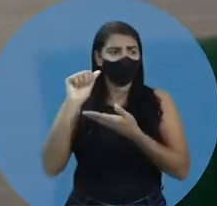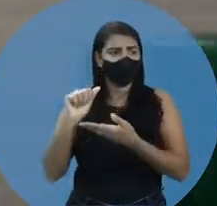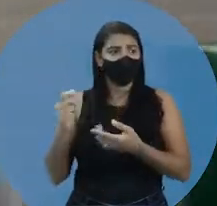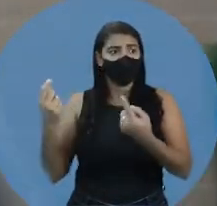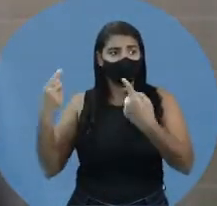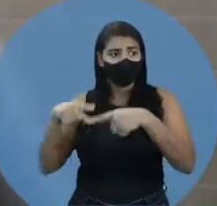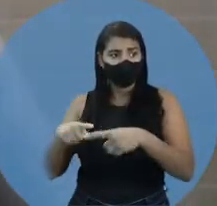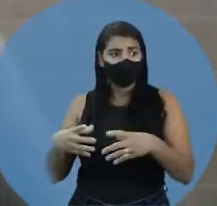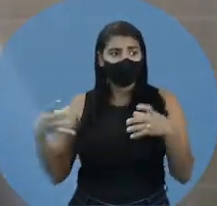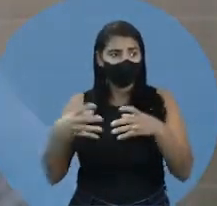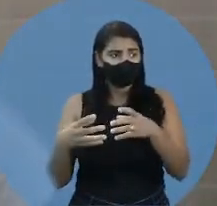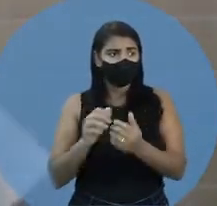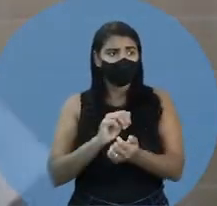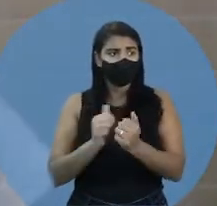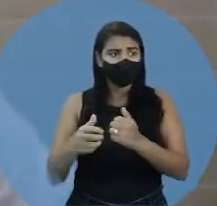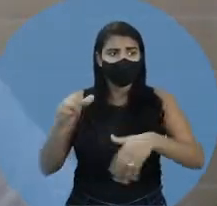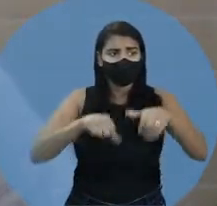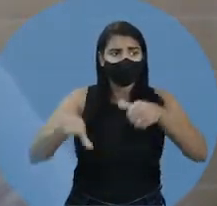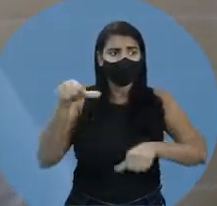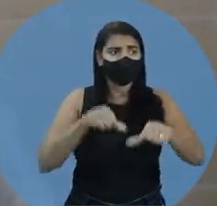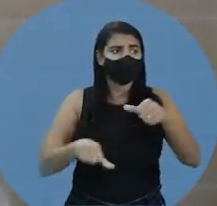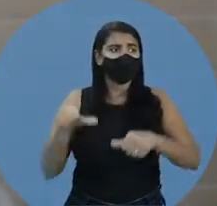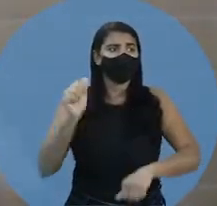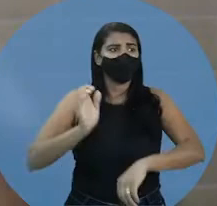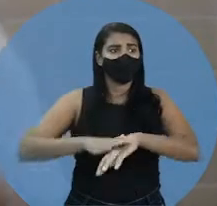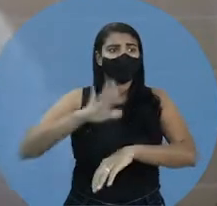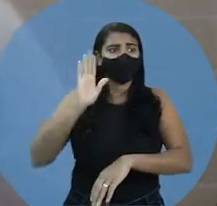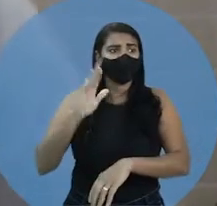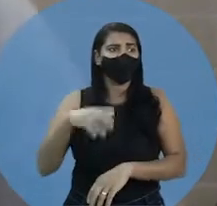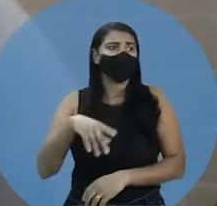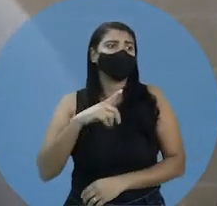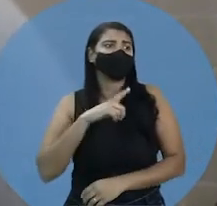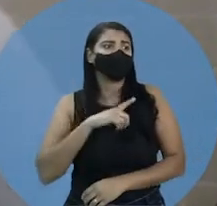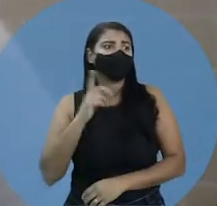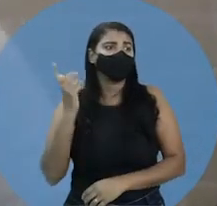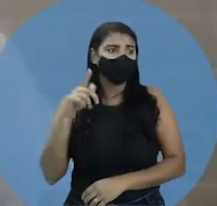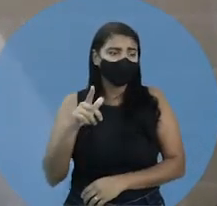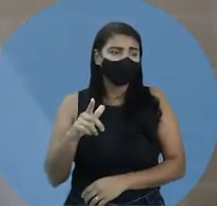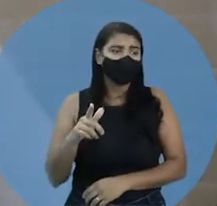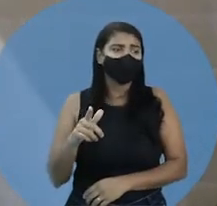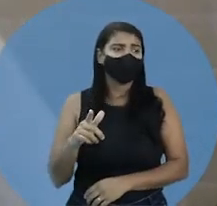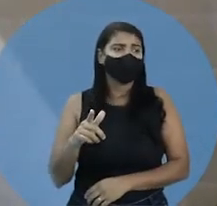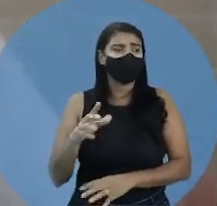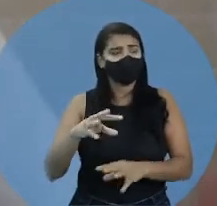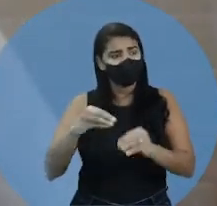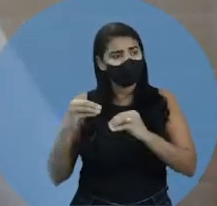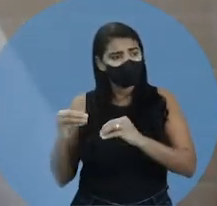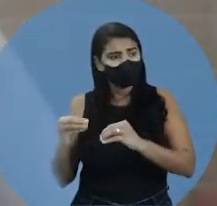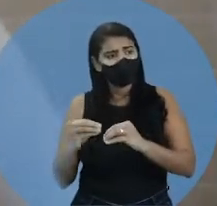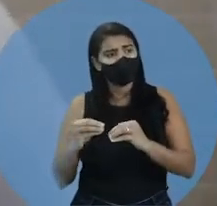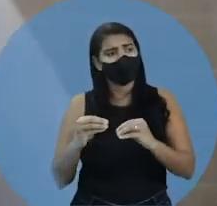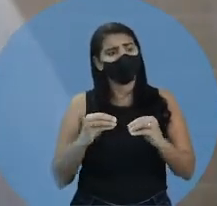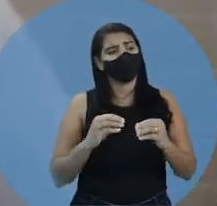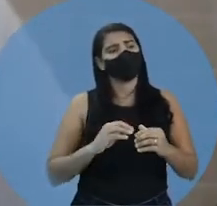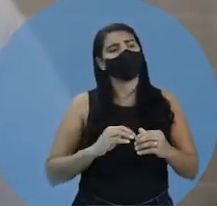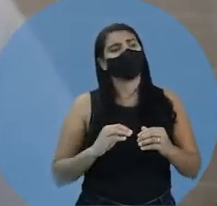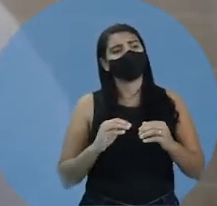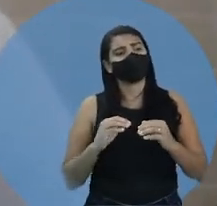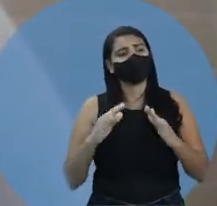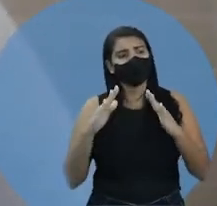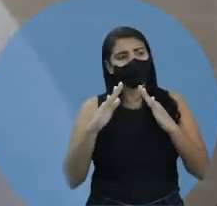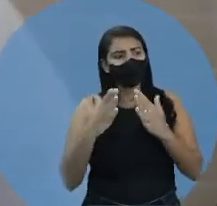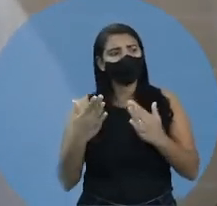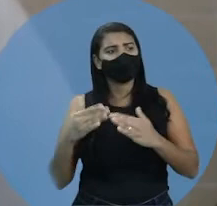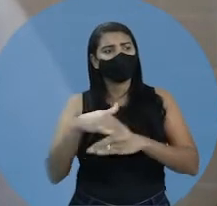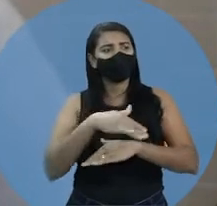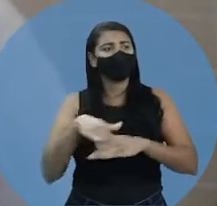na escola para avaliar o quanto de pilhas e baterias que a gente pôde realmente, né, recolher que